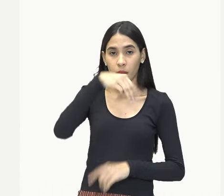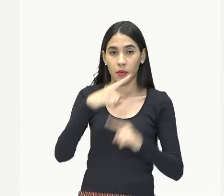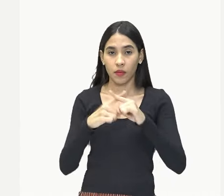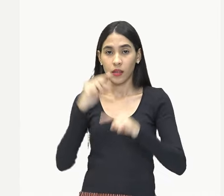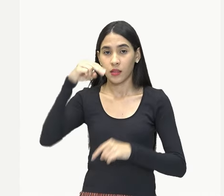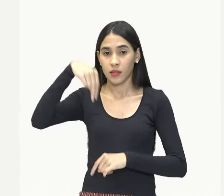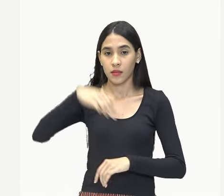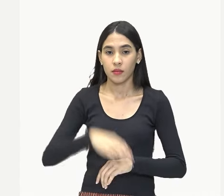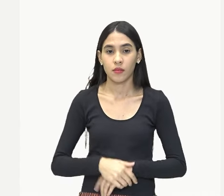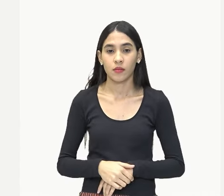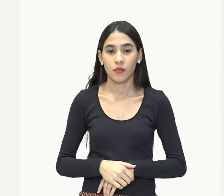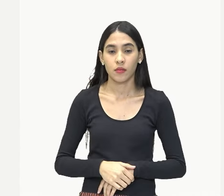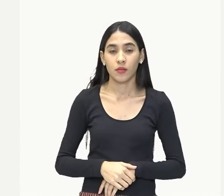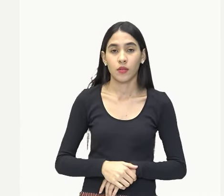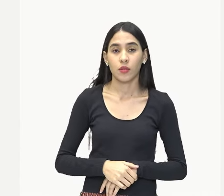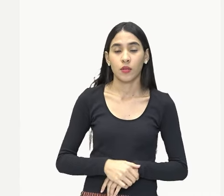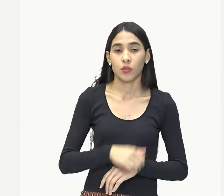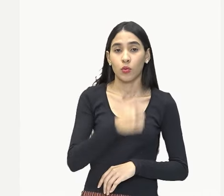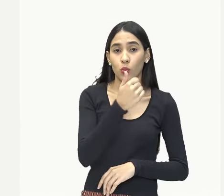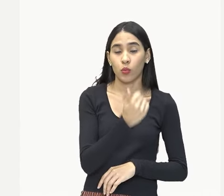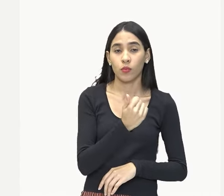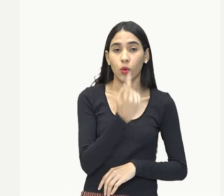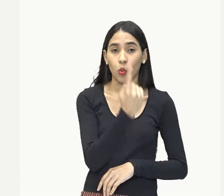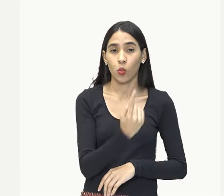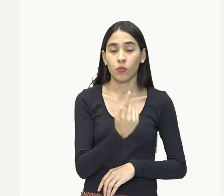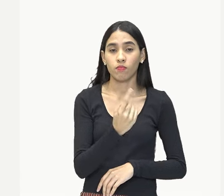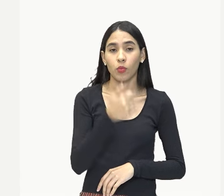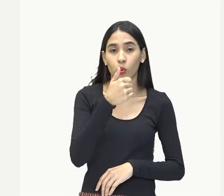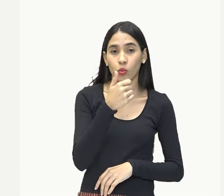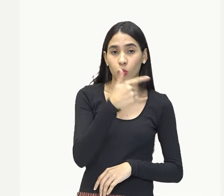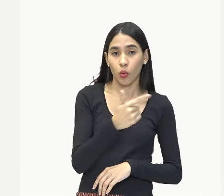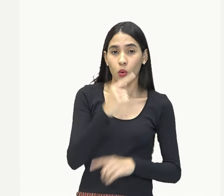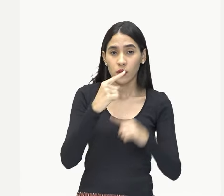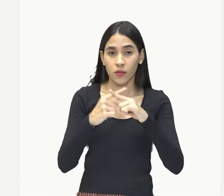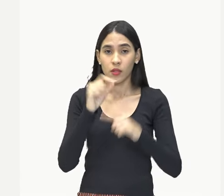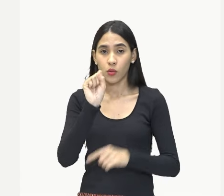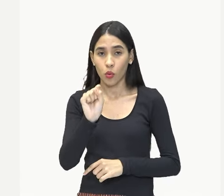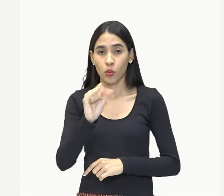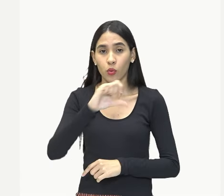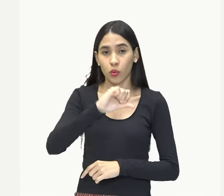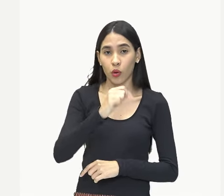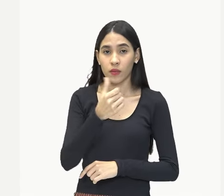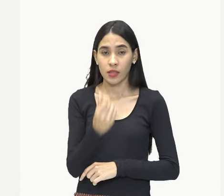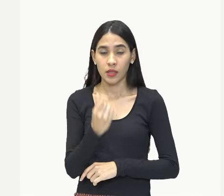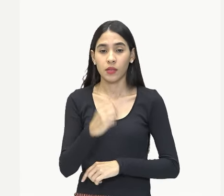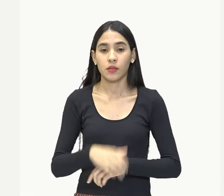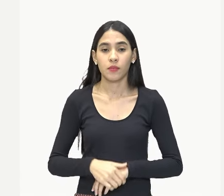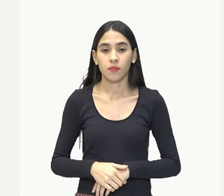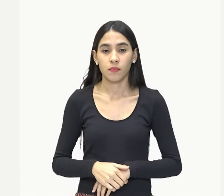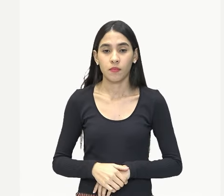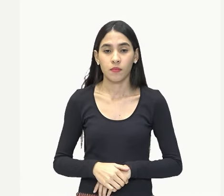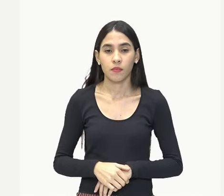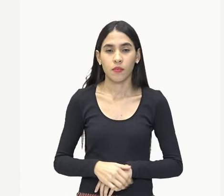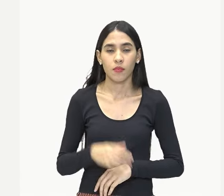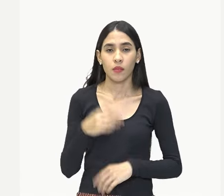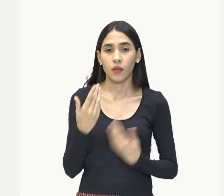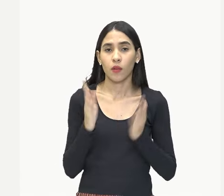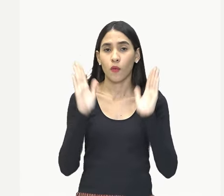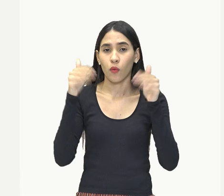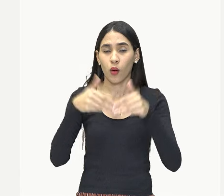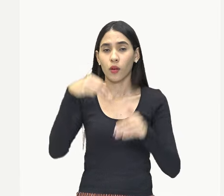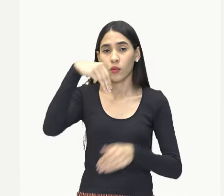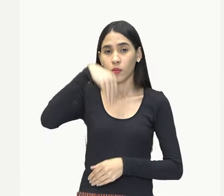12 multiplicado por 8 vai dar 96. E aqui, ó, metro, quando nós estamos trabalhando